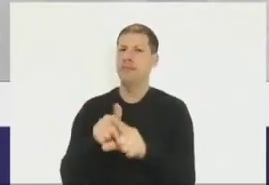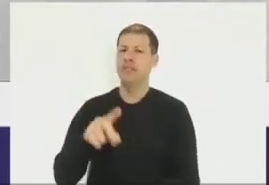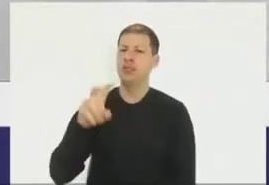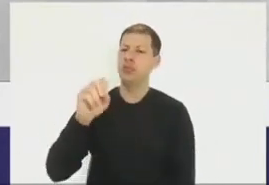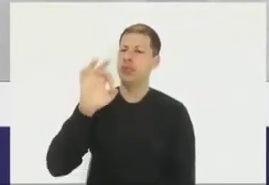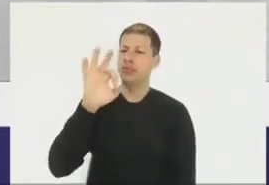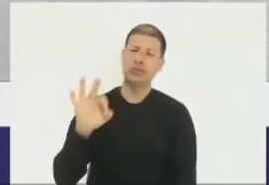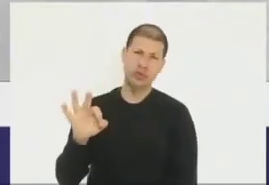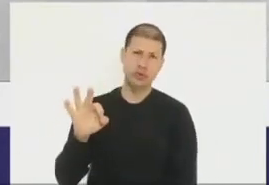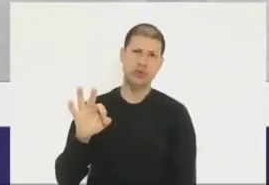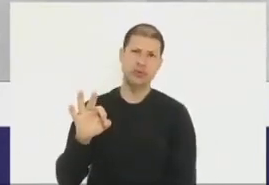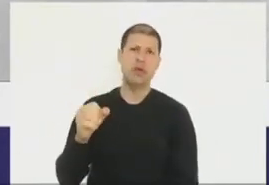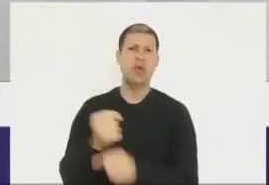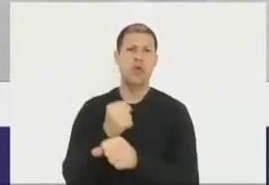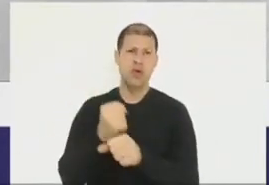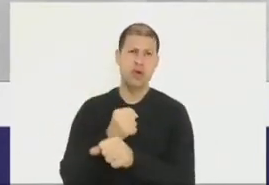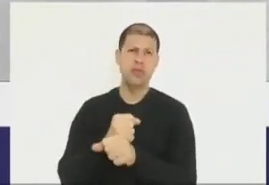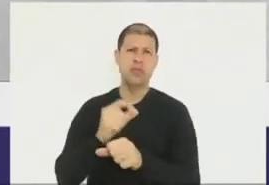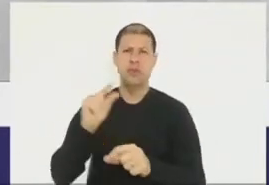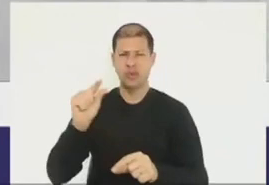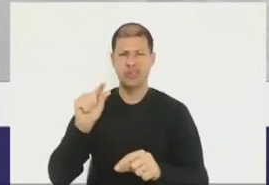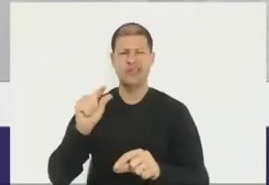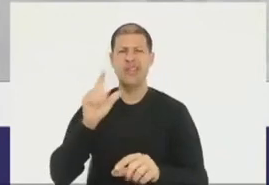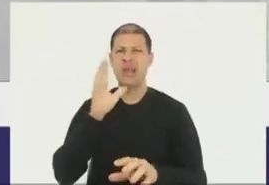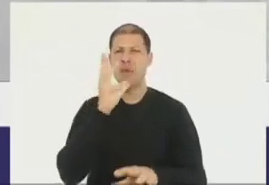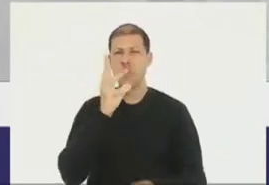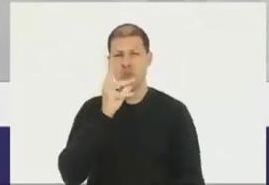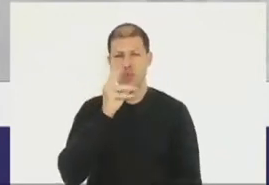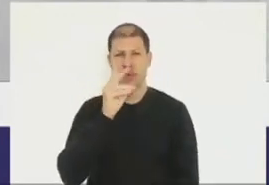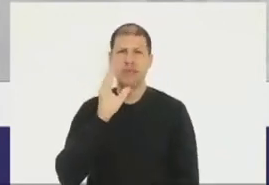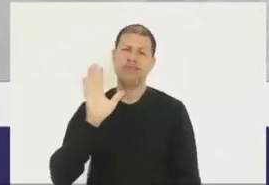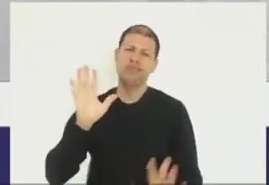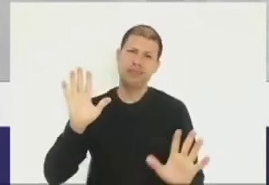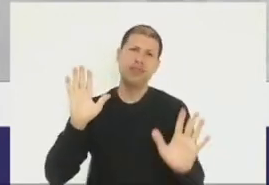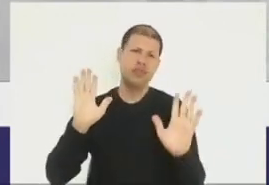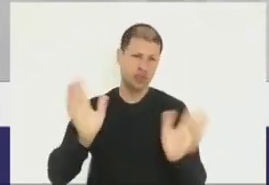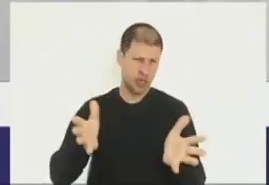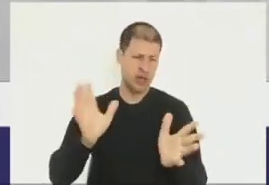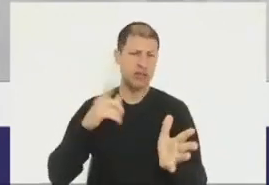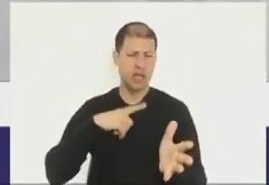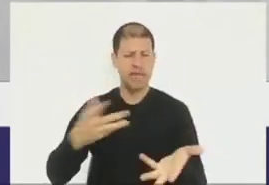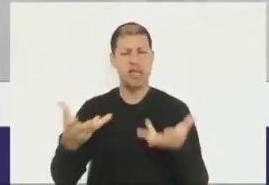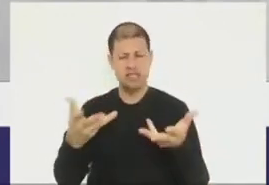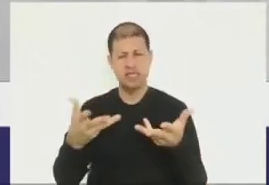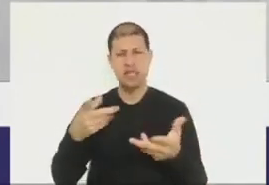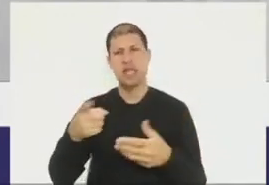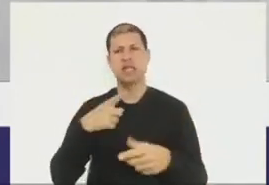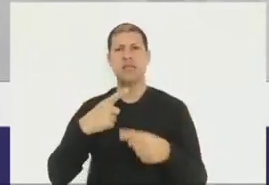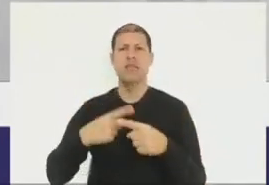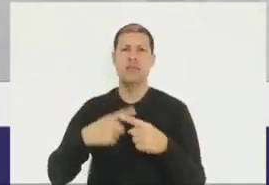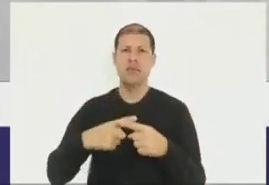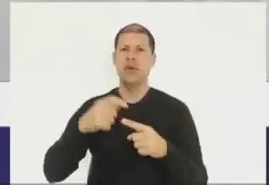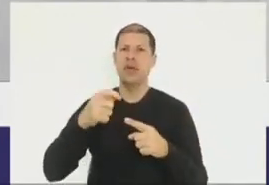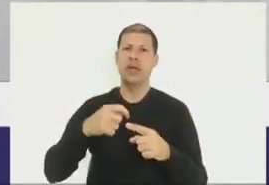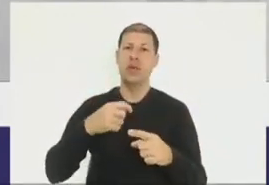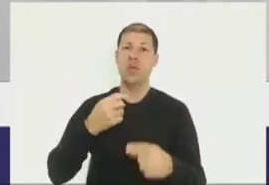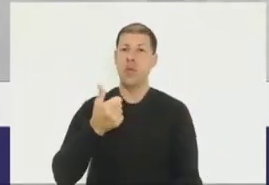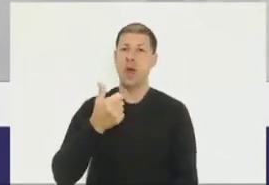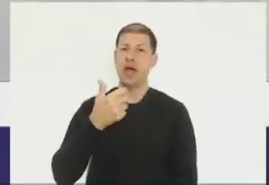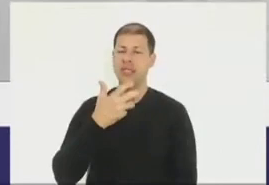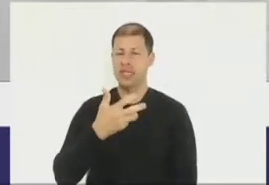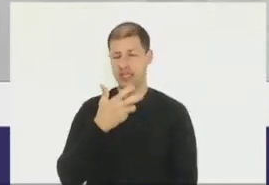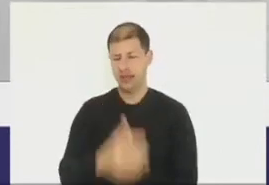50%, a obra está um pouquinho devagar, mas eu sei que já vai acelerar devido ao final do ano. Então,